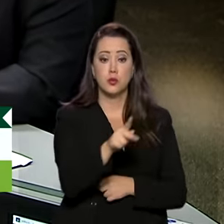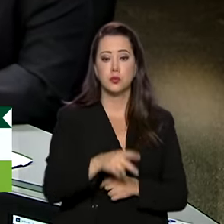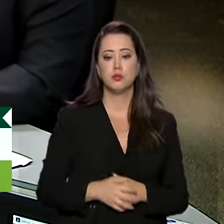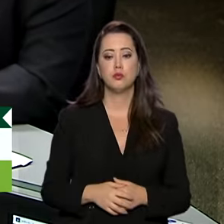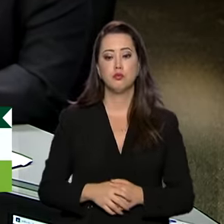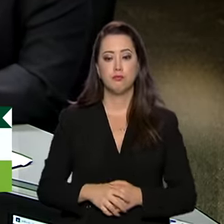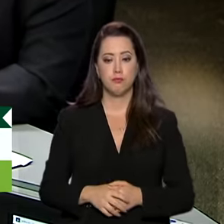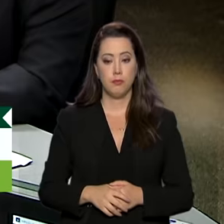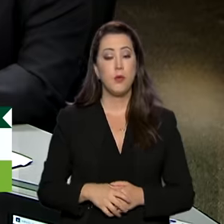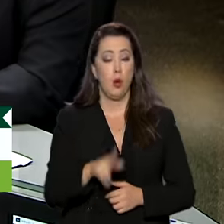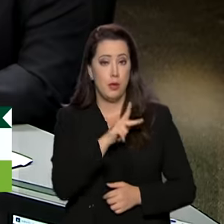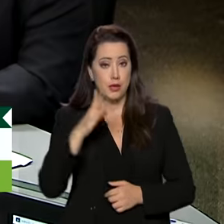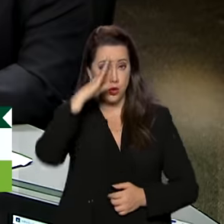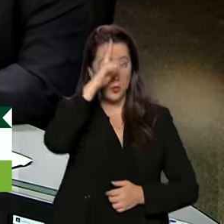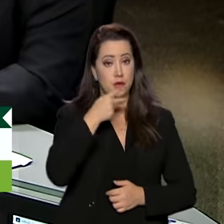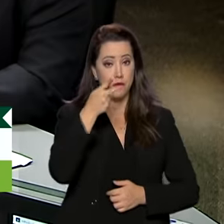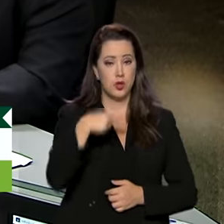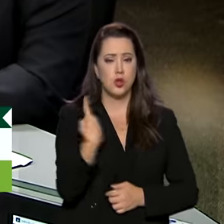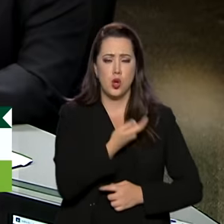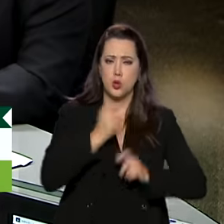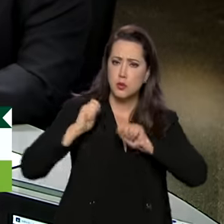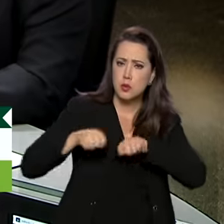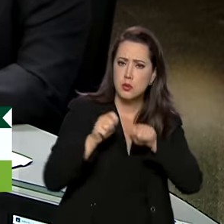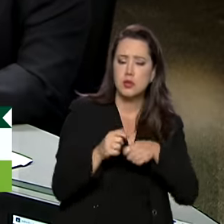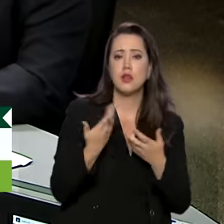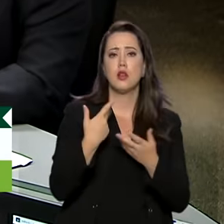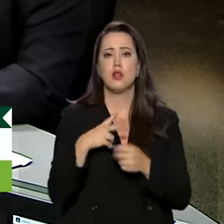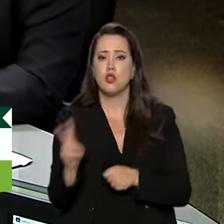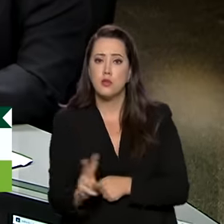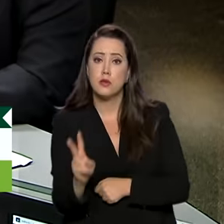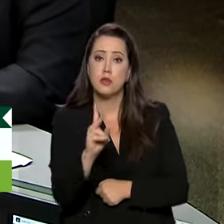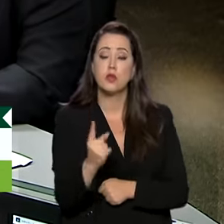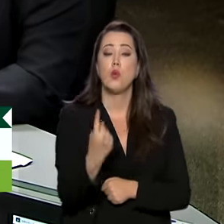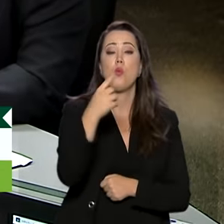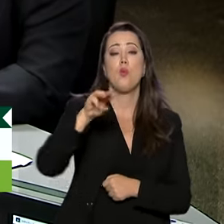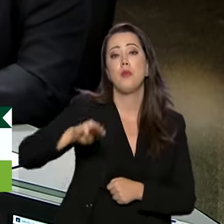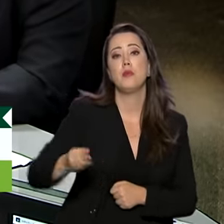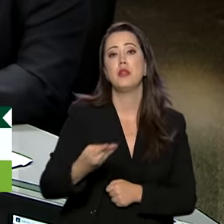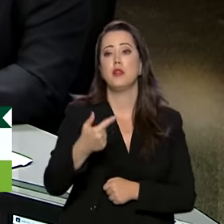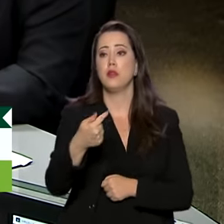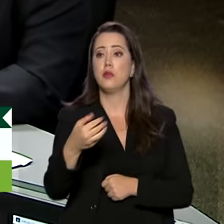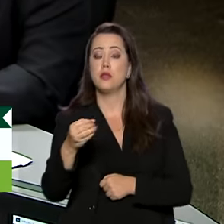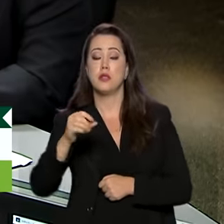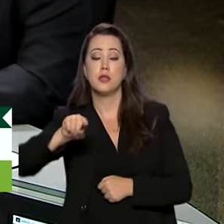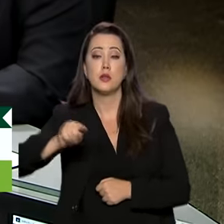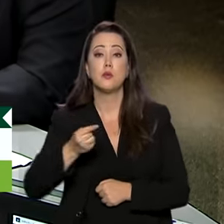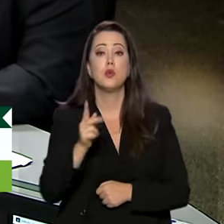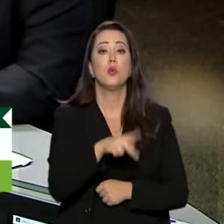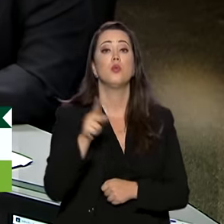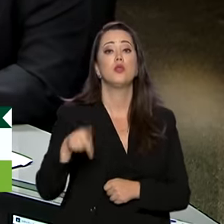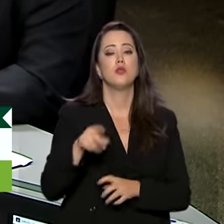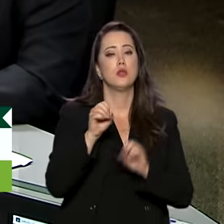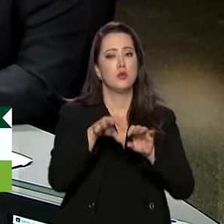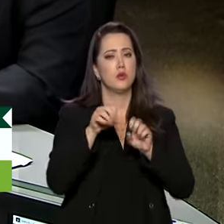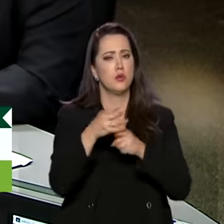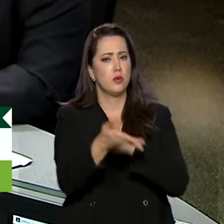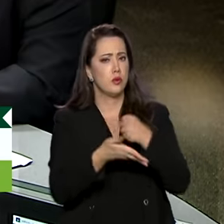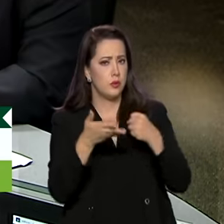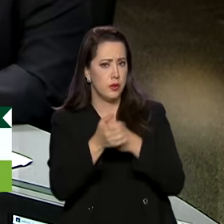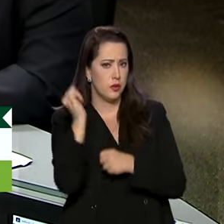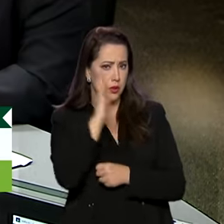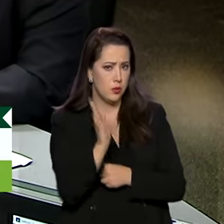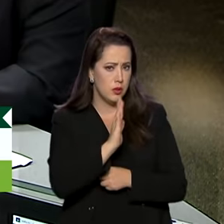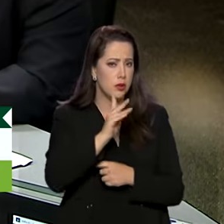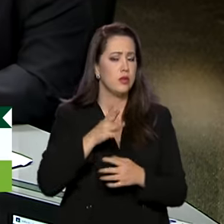de valorizar 1 milhão e 700 mil professores do ensino básico no Brasil que de forma direta